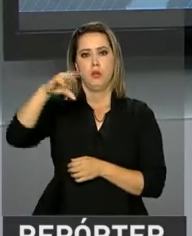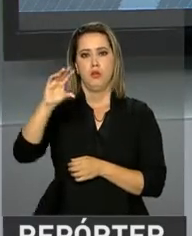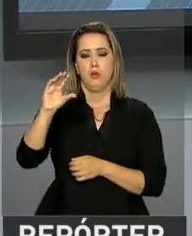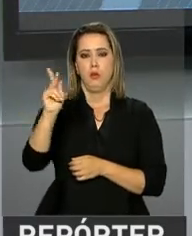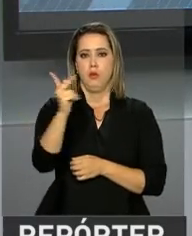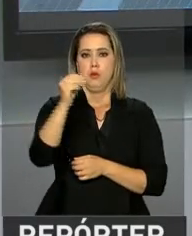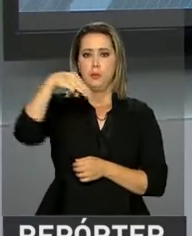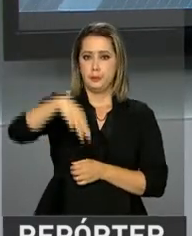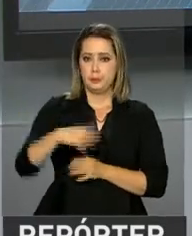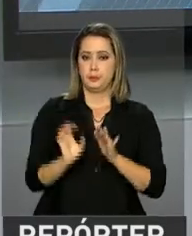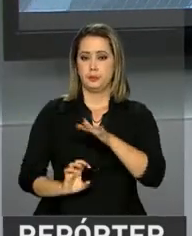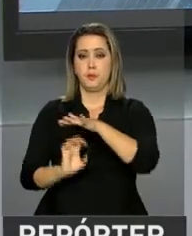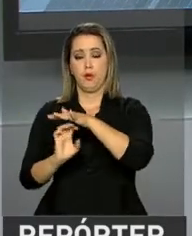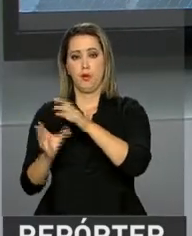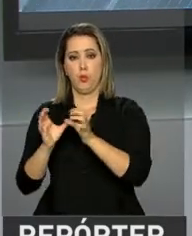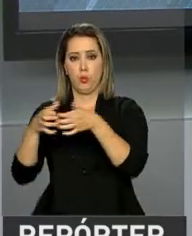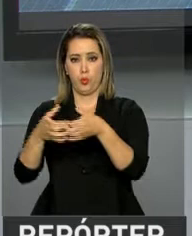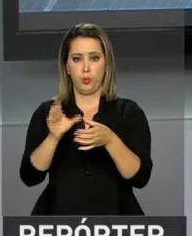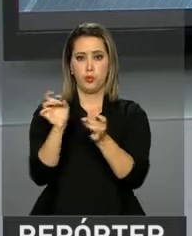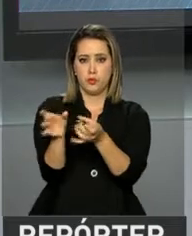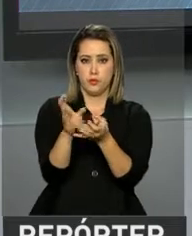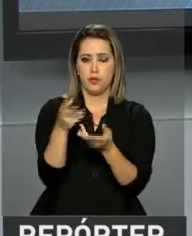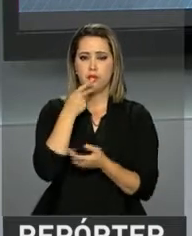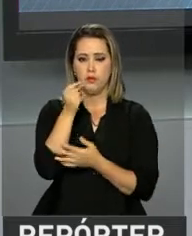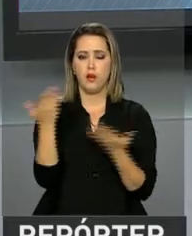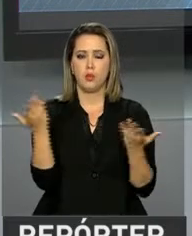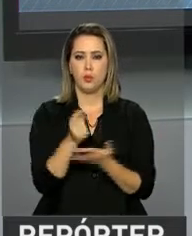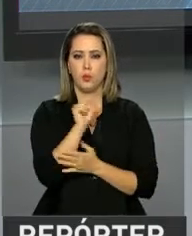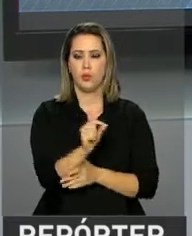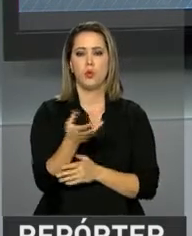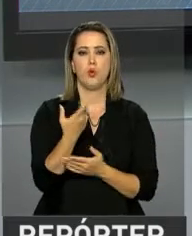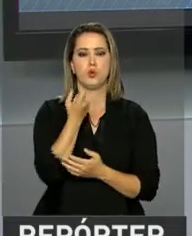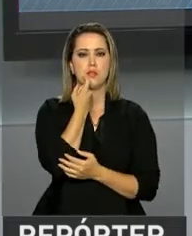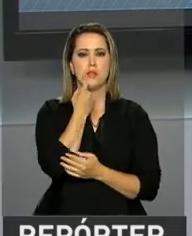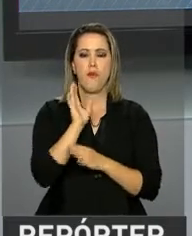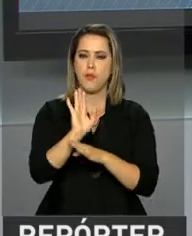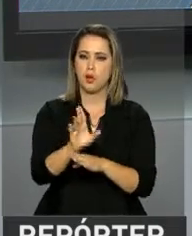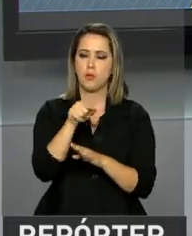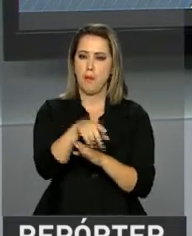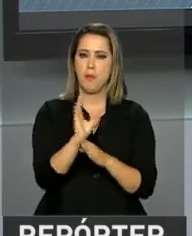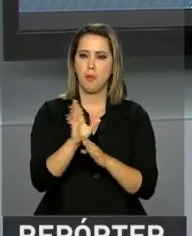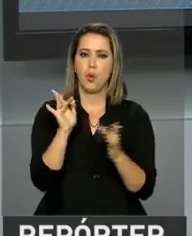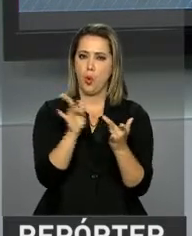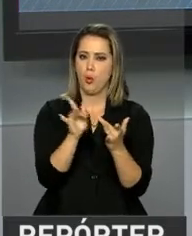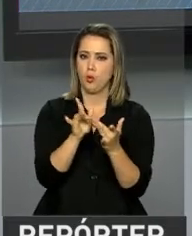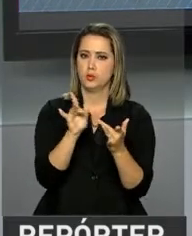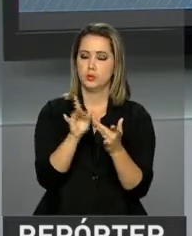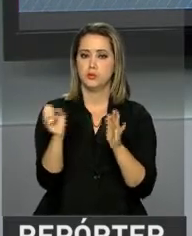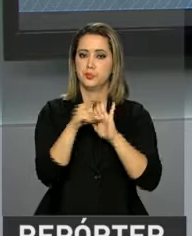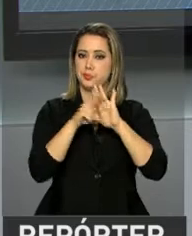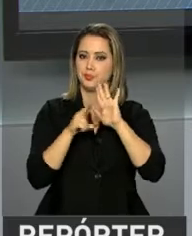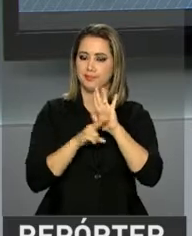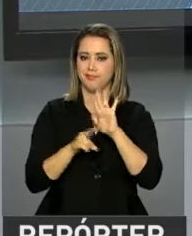uma associação comercial presente em mais de 100 países, manifestaram nesta sexta-feira apoio às reformas estruturais feitas pelo